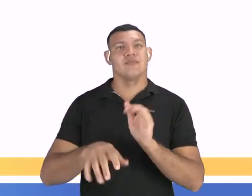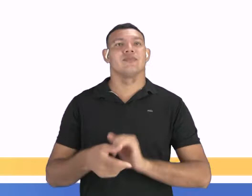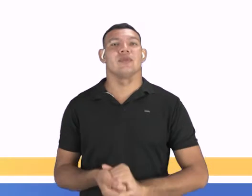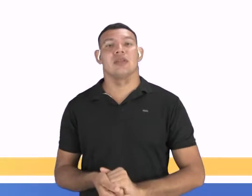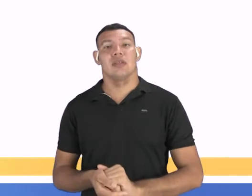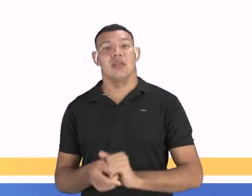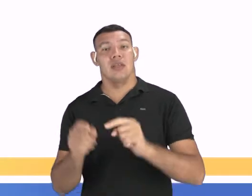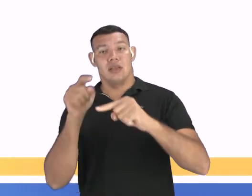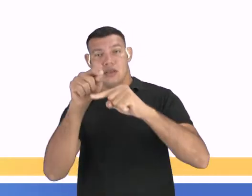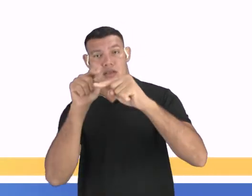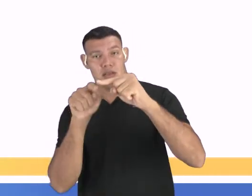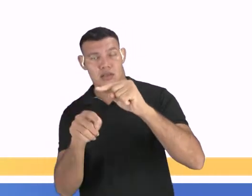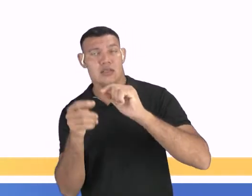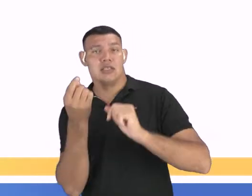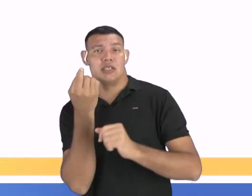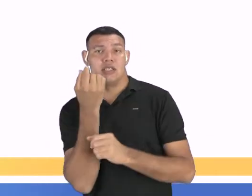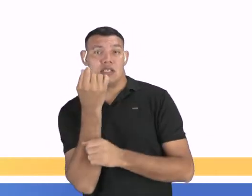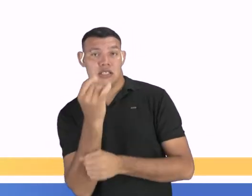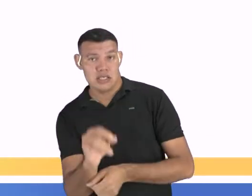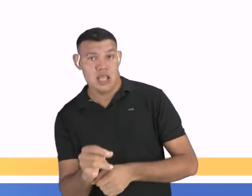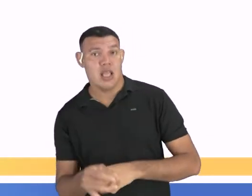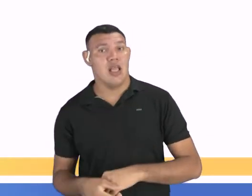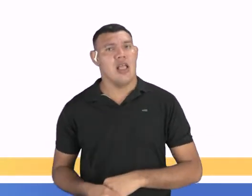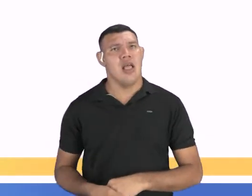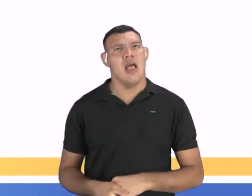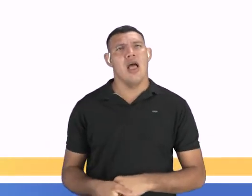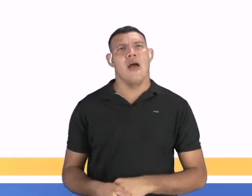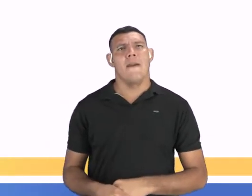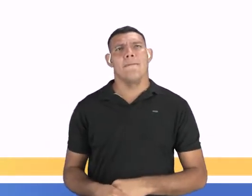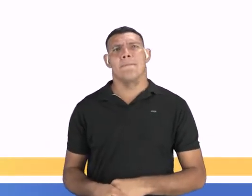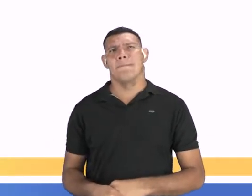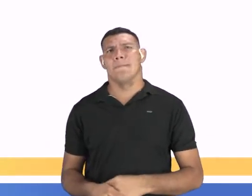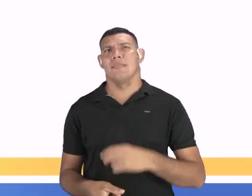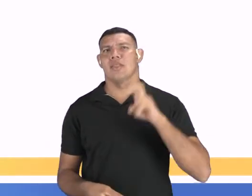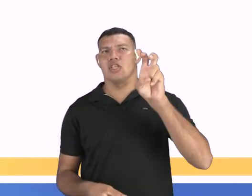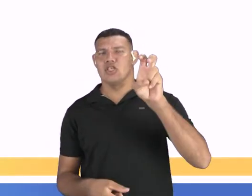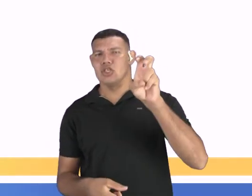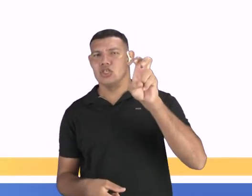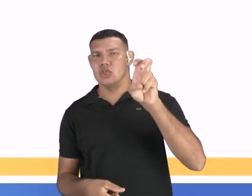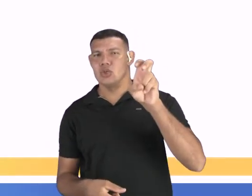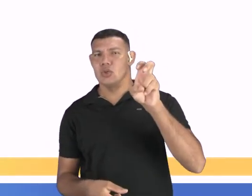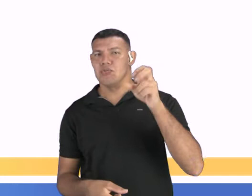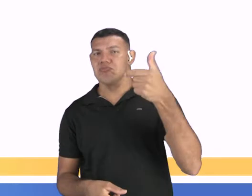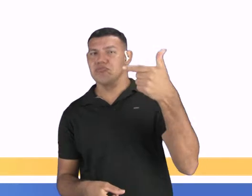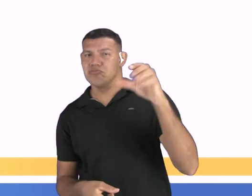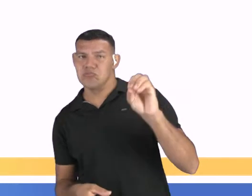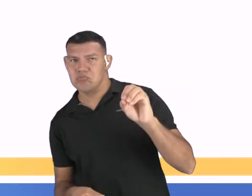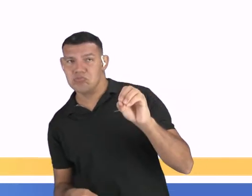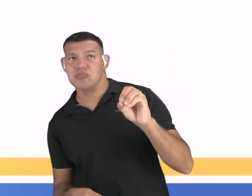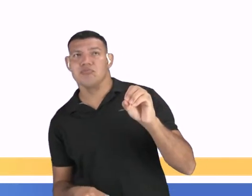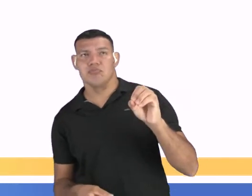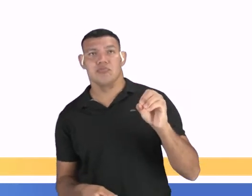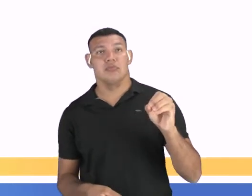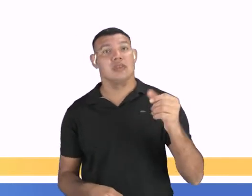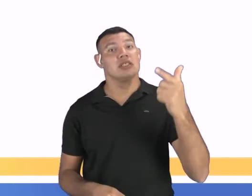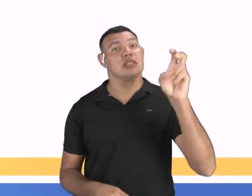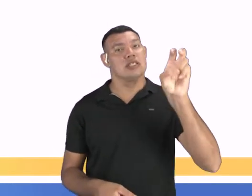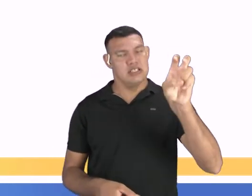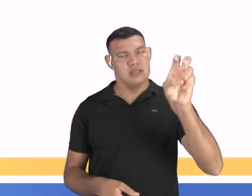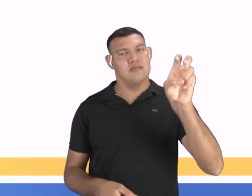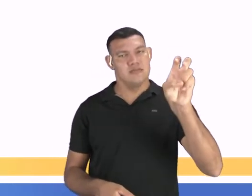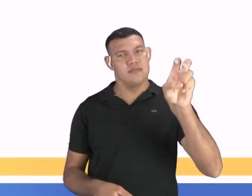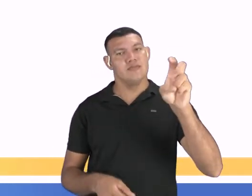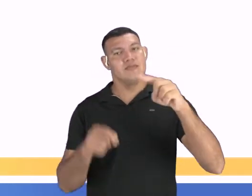divisores, se nós tomarmos, por exemplo, aí os números 5 e 20, nós podemos dizer que 5